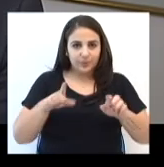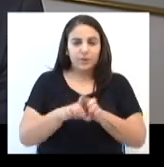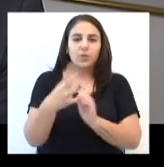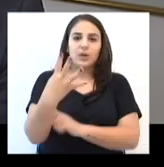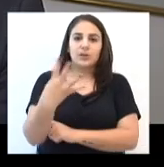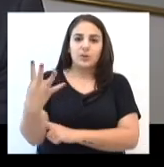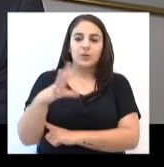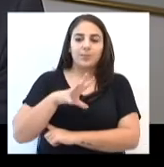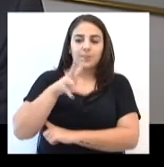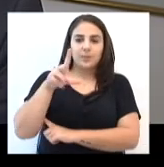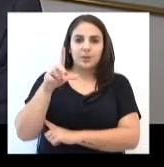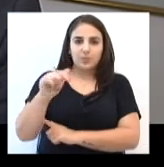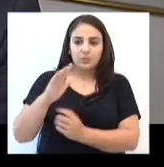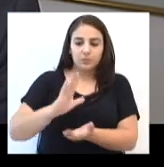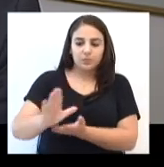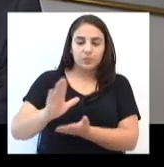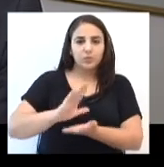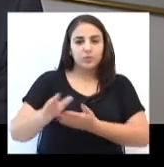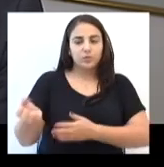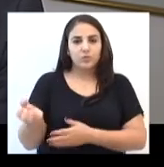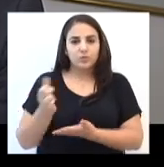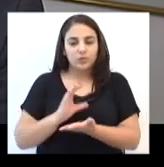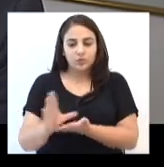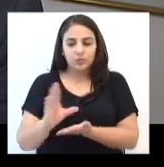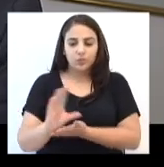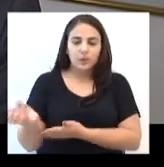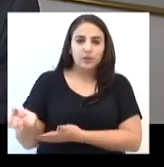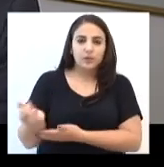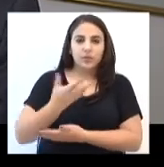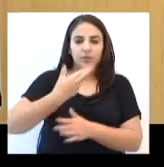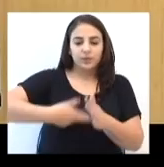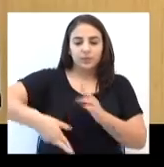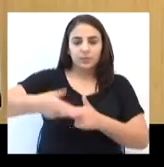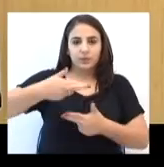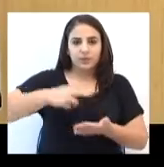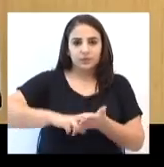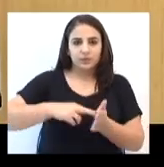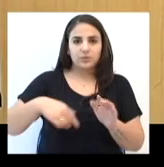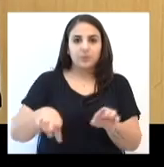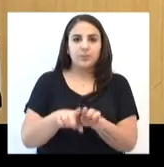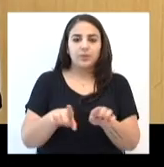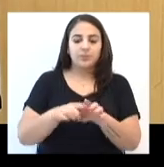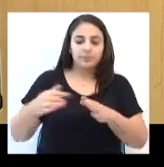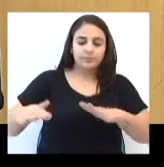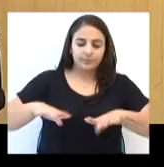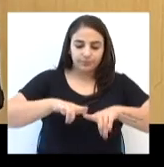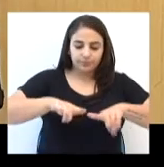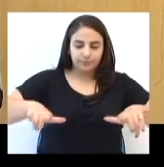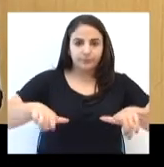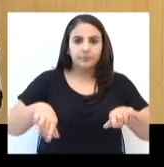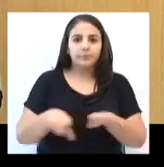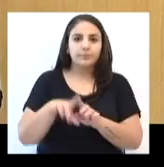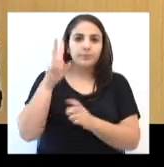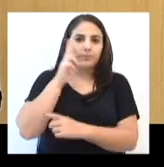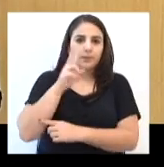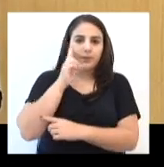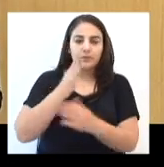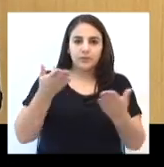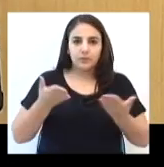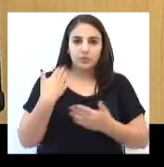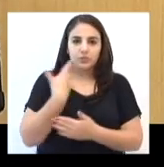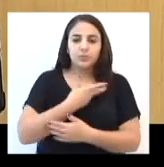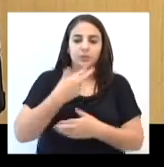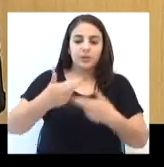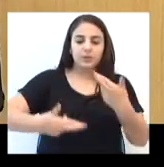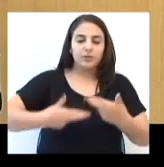recursos investidos, um novo terminal, uma nova recuperação da pista. Também na reprise de hoje, vamos mostrar que a reforma